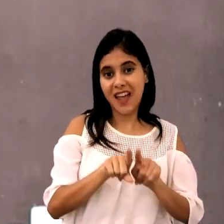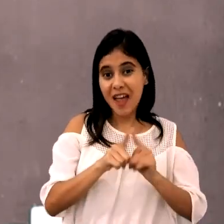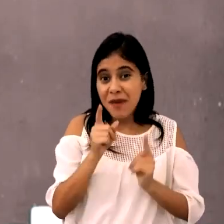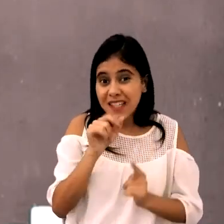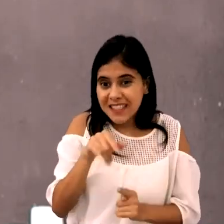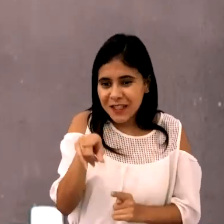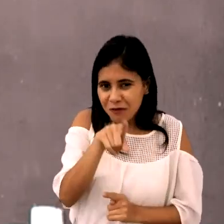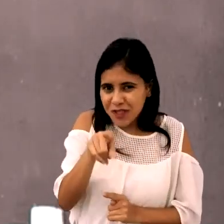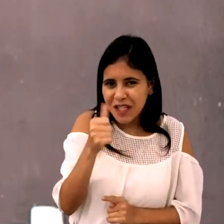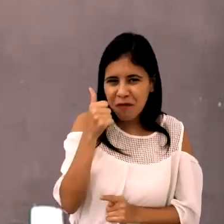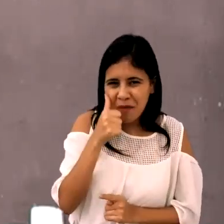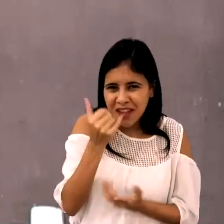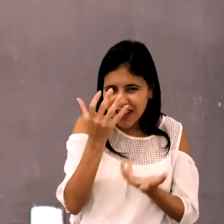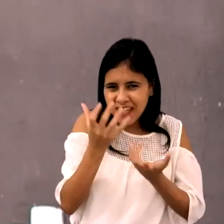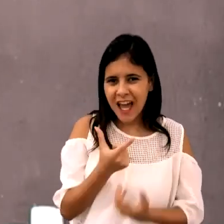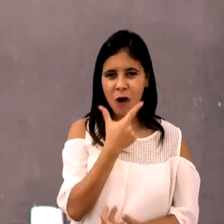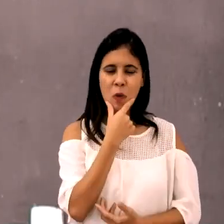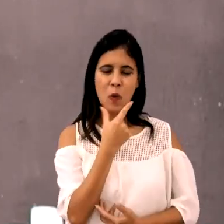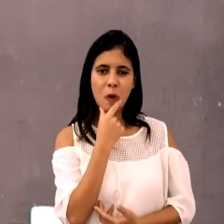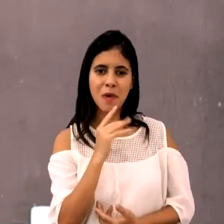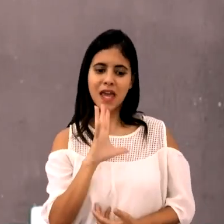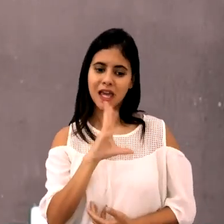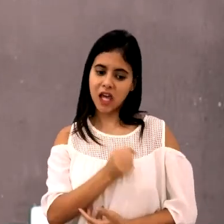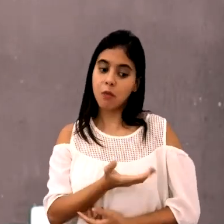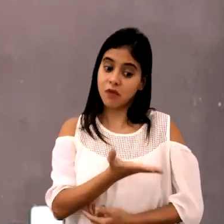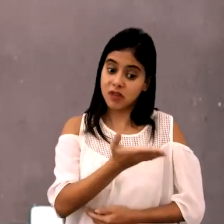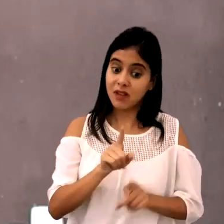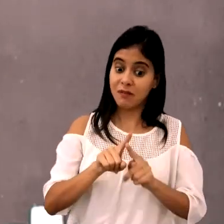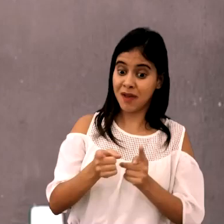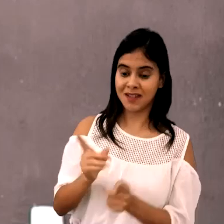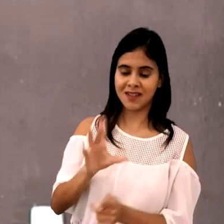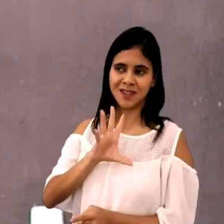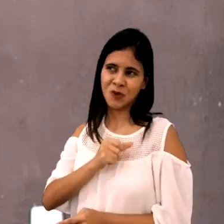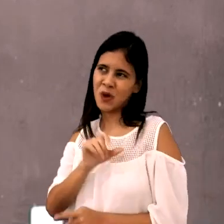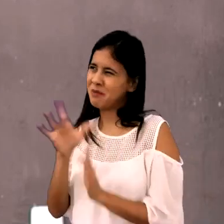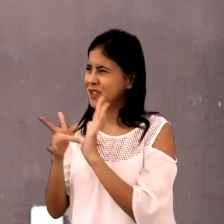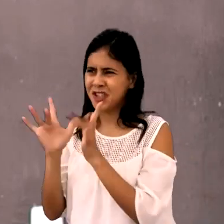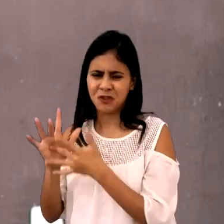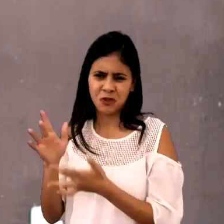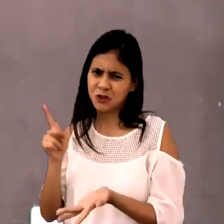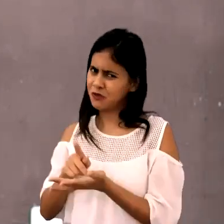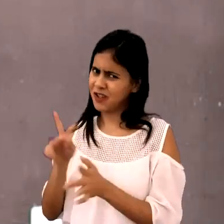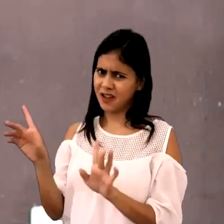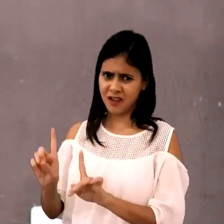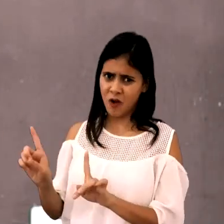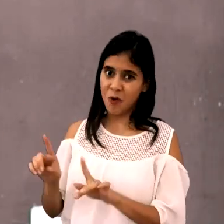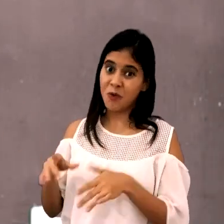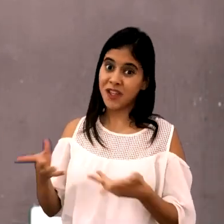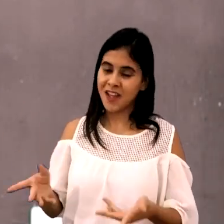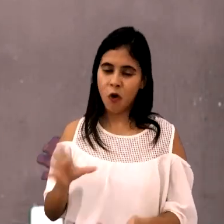Mas se você quer um homem que te ame, mas não ame Jesus, ele nem vai amar você, nem vai amar Jesus.